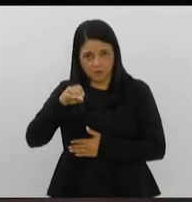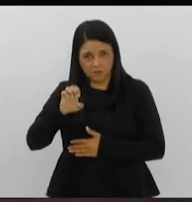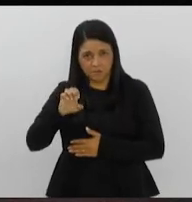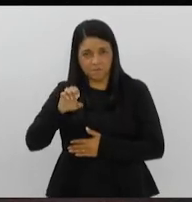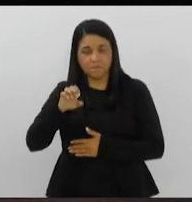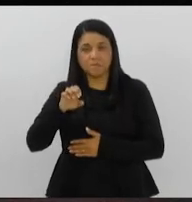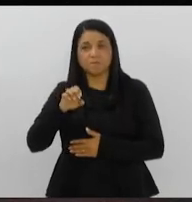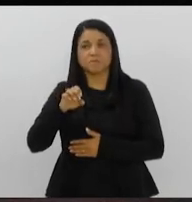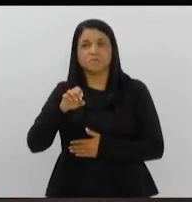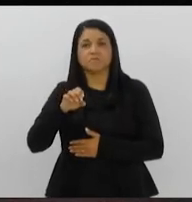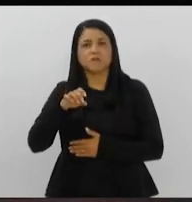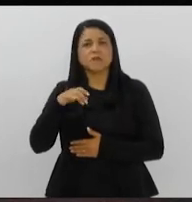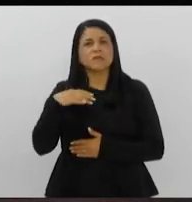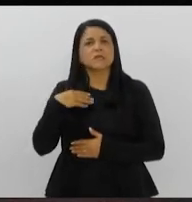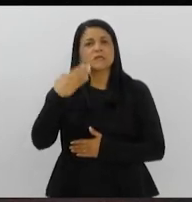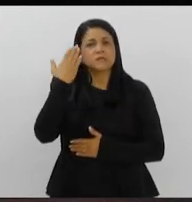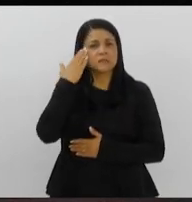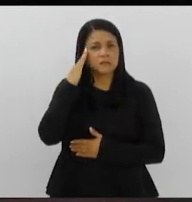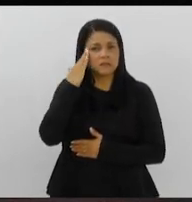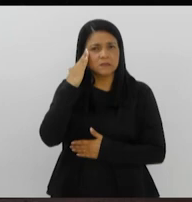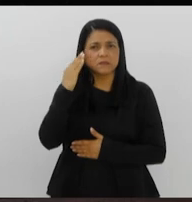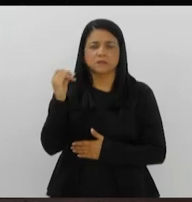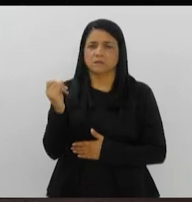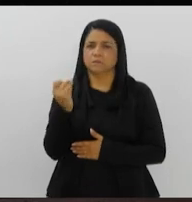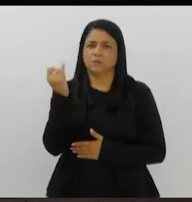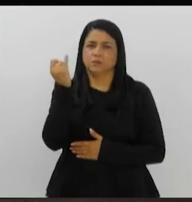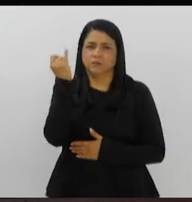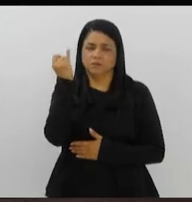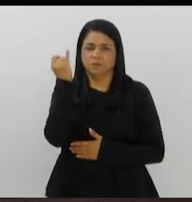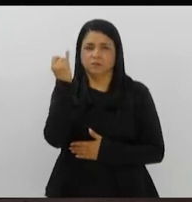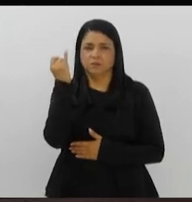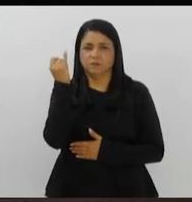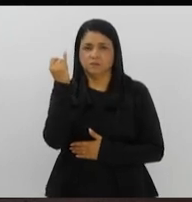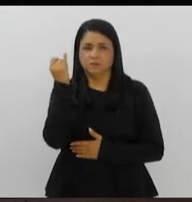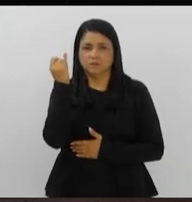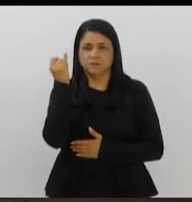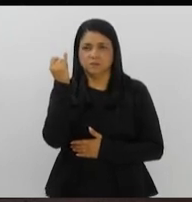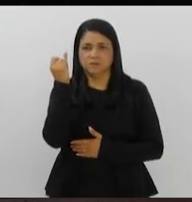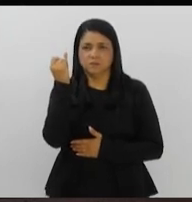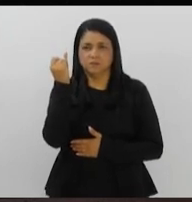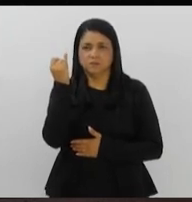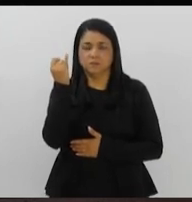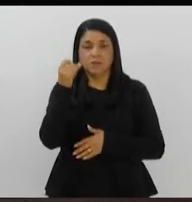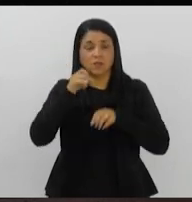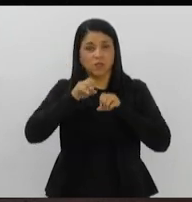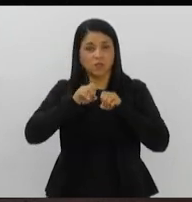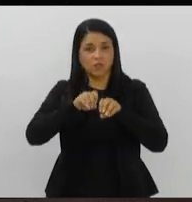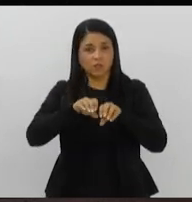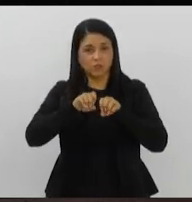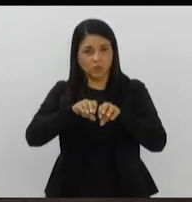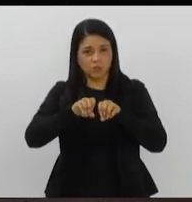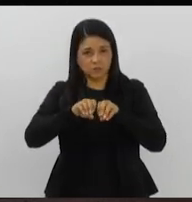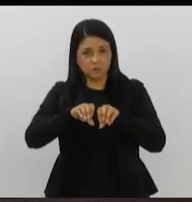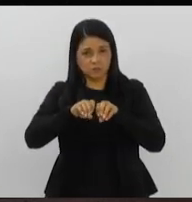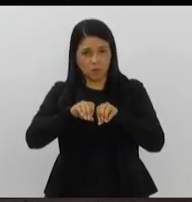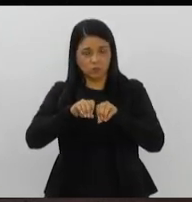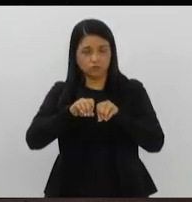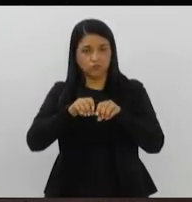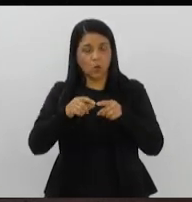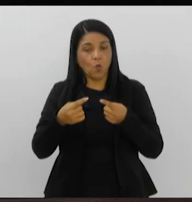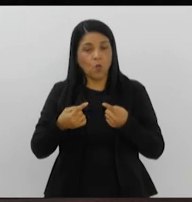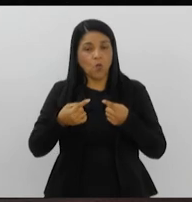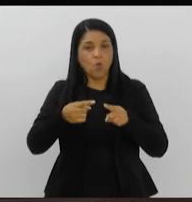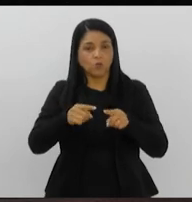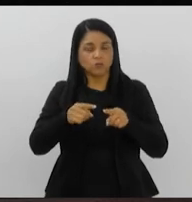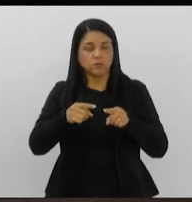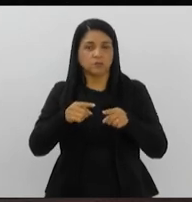entendendo a importância que é uma educação midiática para o combate às fake